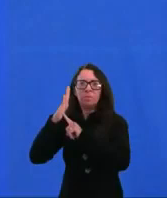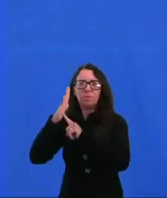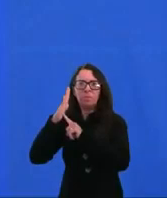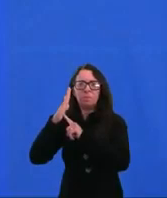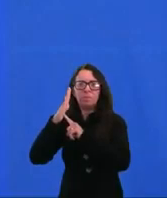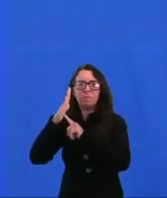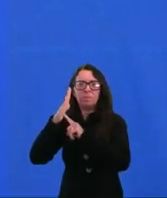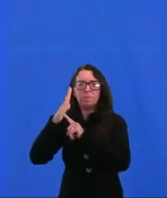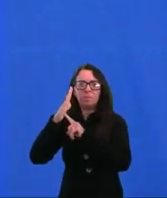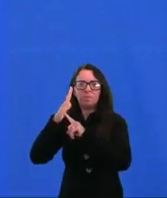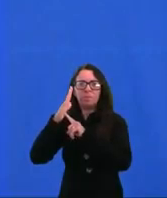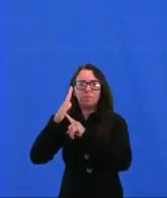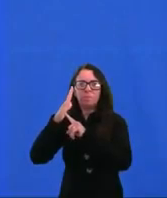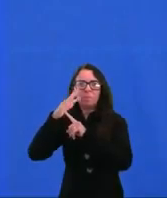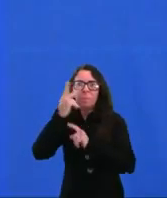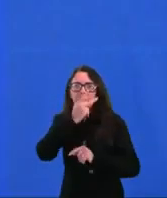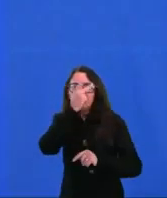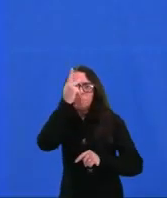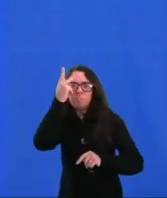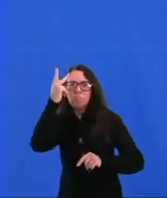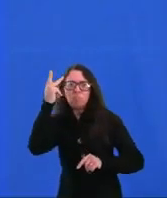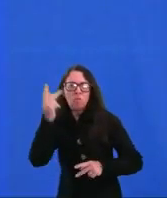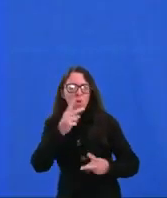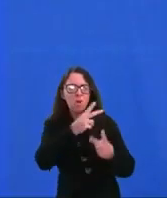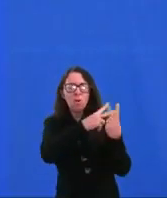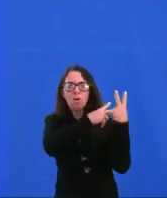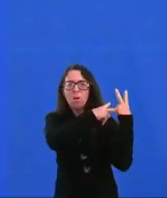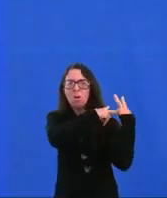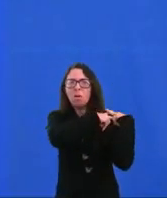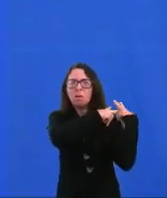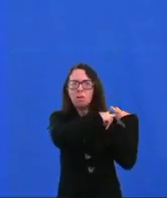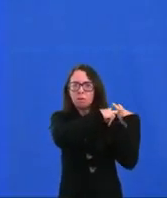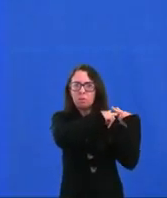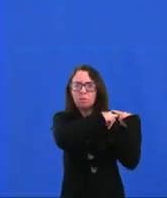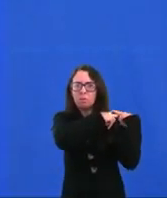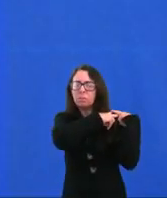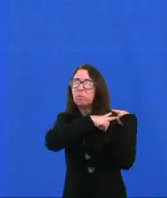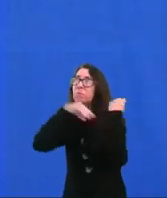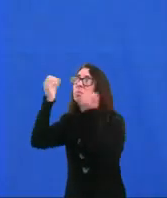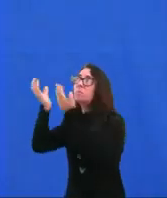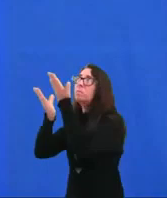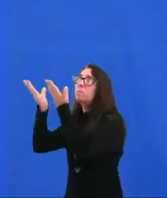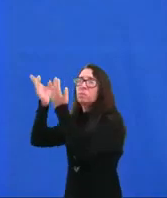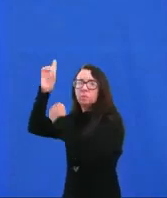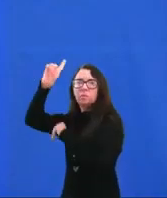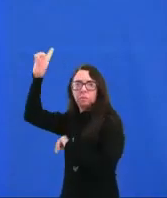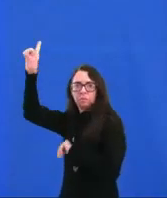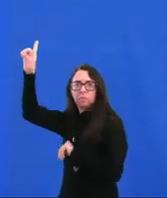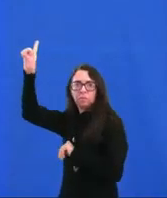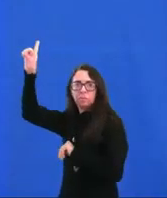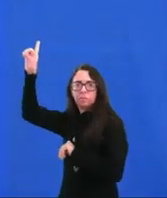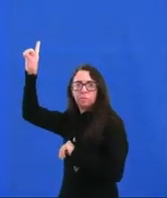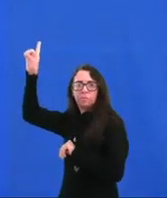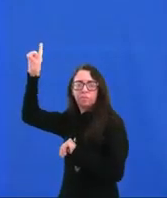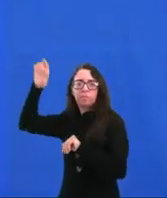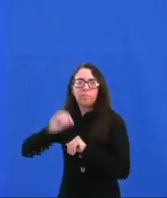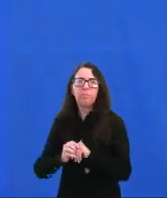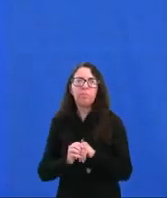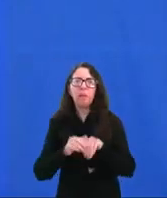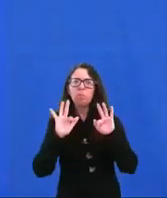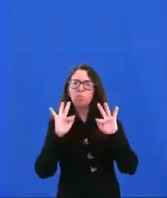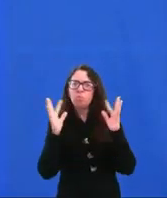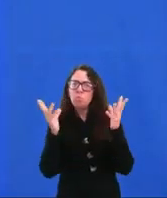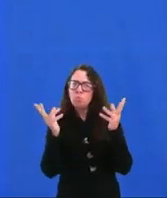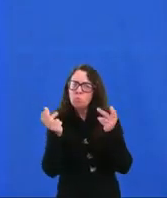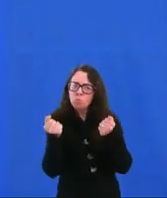nós, servos do Senhor, amém? Discípulos do Senhor. Então, os membros da igreja precisam aprender a andar